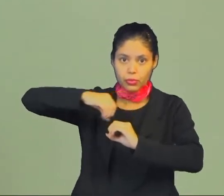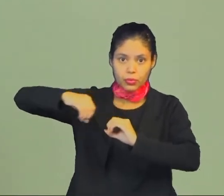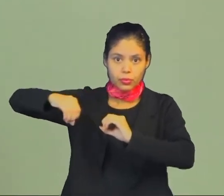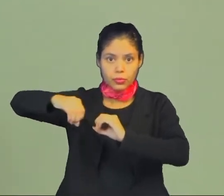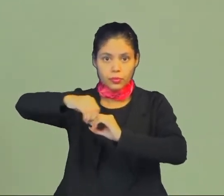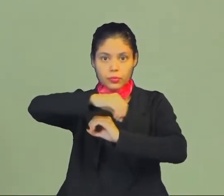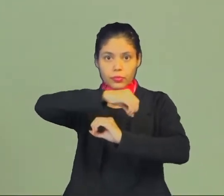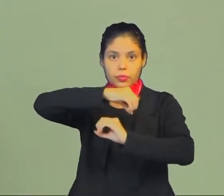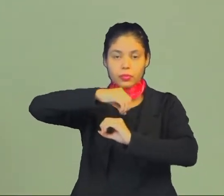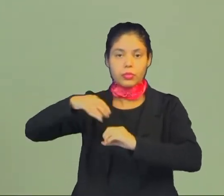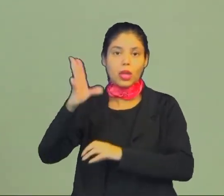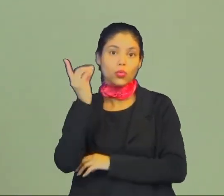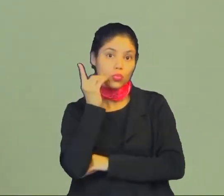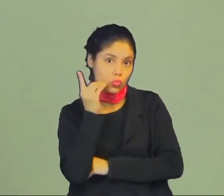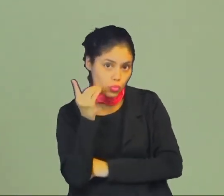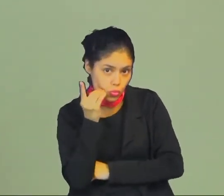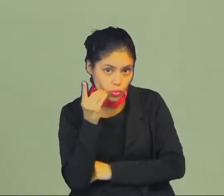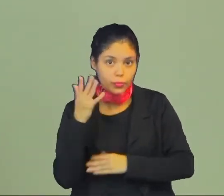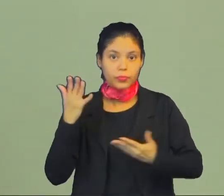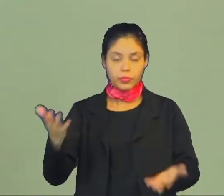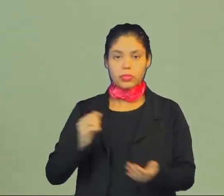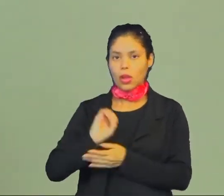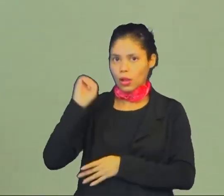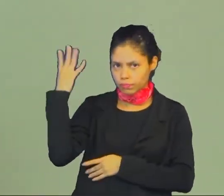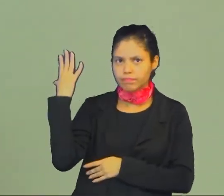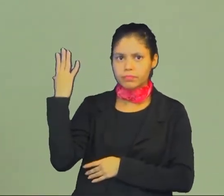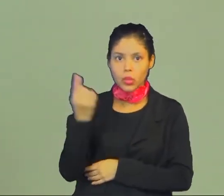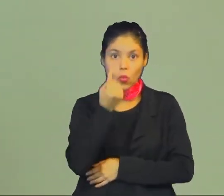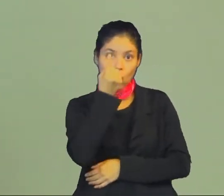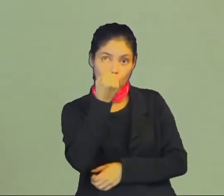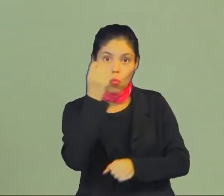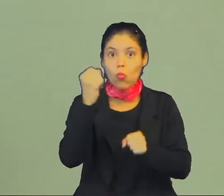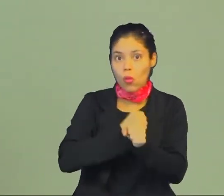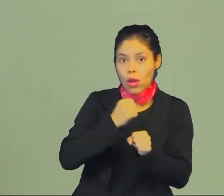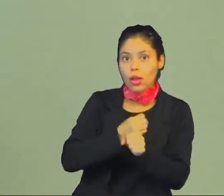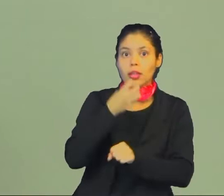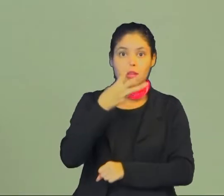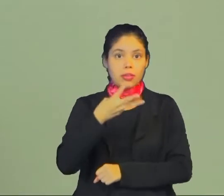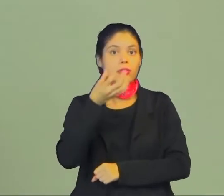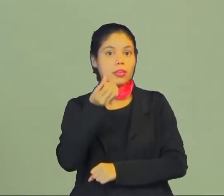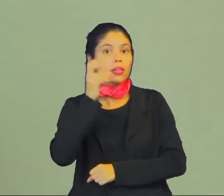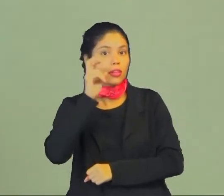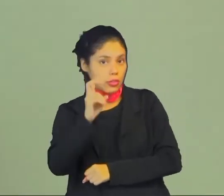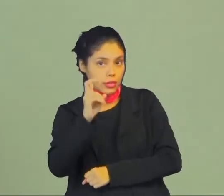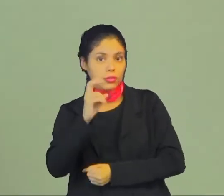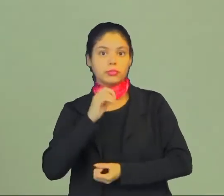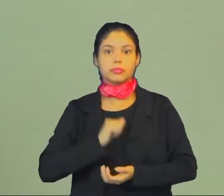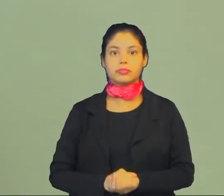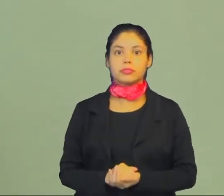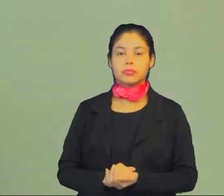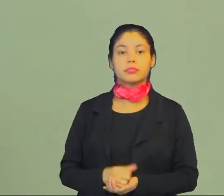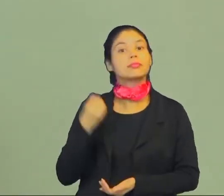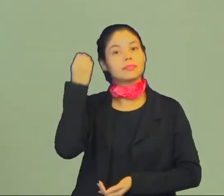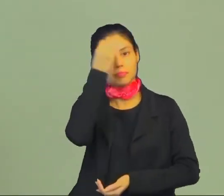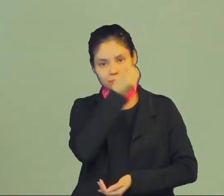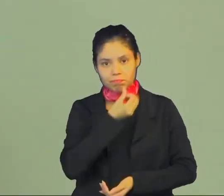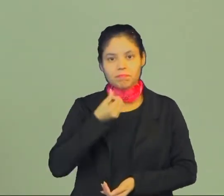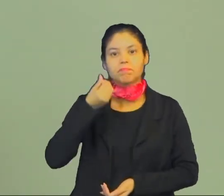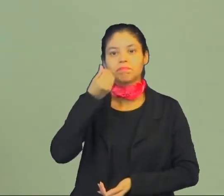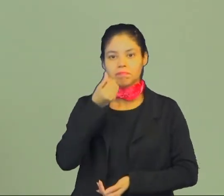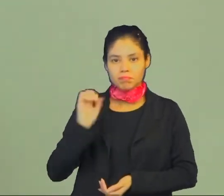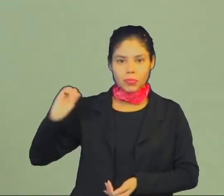translação ele nos dá os dias né no caso um ano tem 365 dias né e